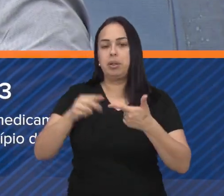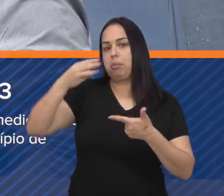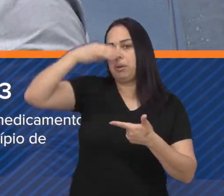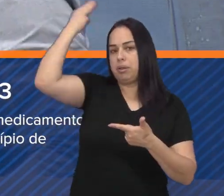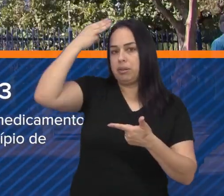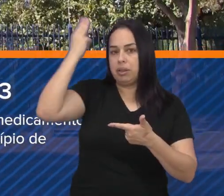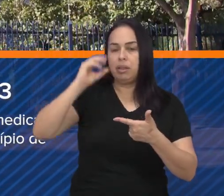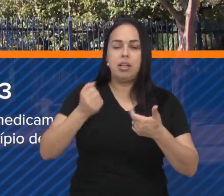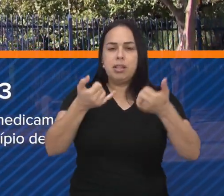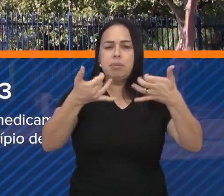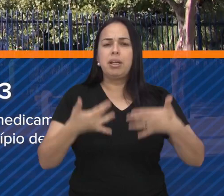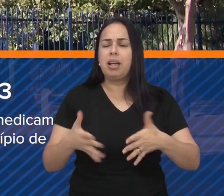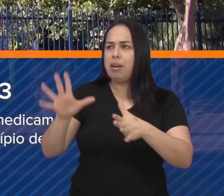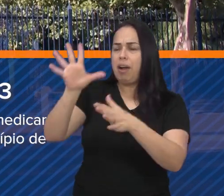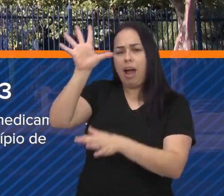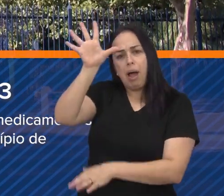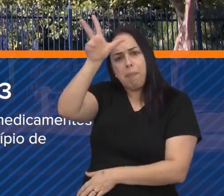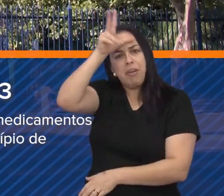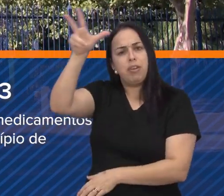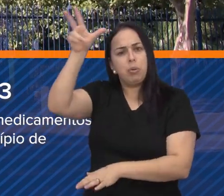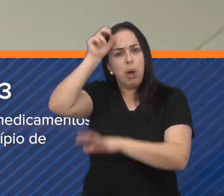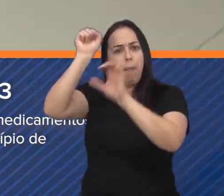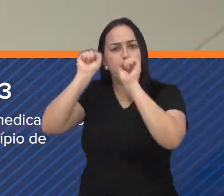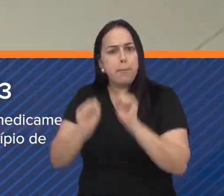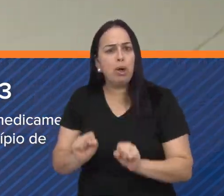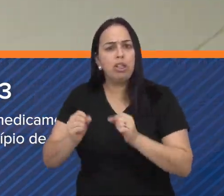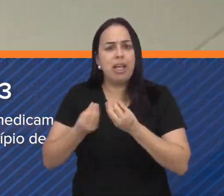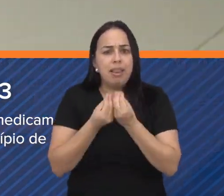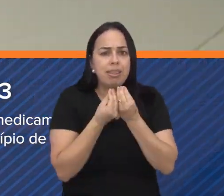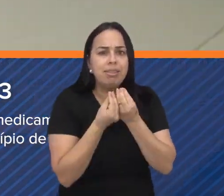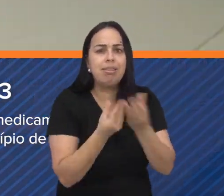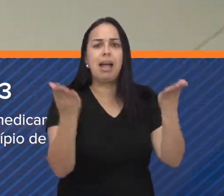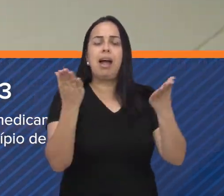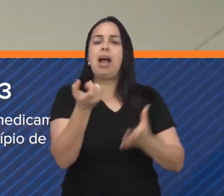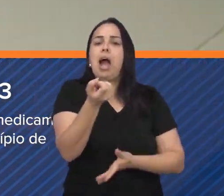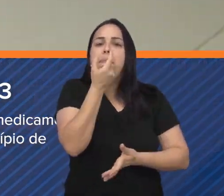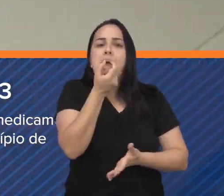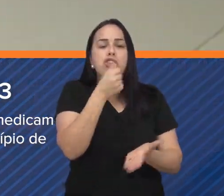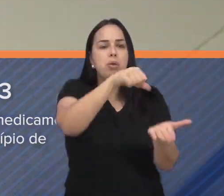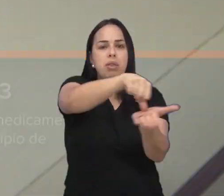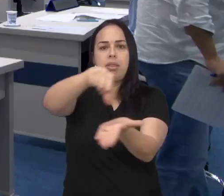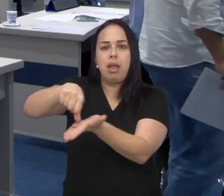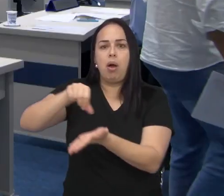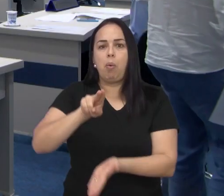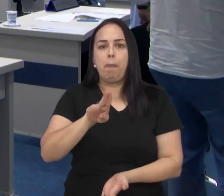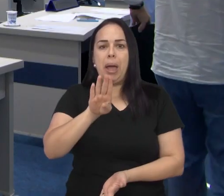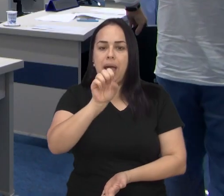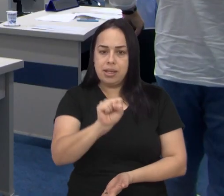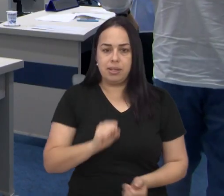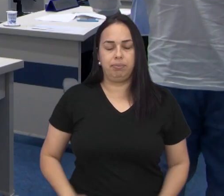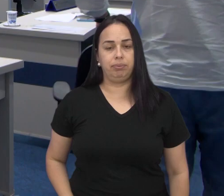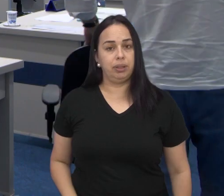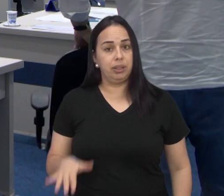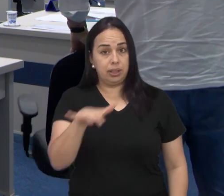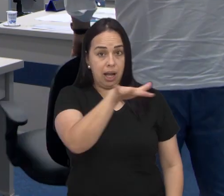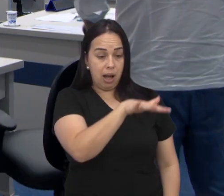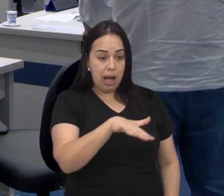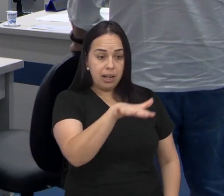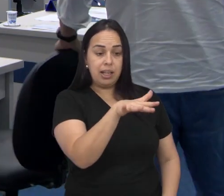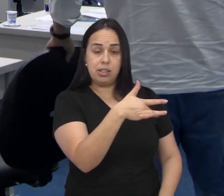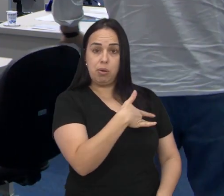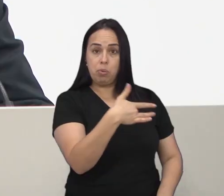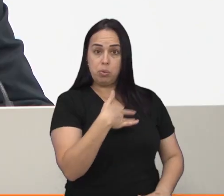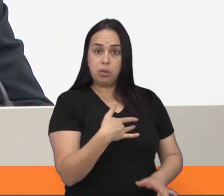Filho autoriza a Prefeitura a distribuir medicamentos em qualquer UBS do município. E trazendo a saúde para a área